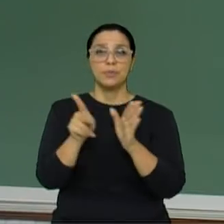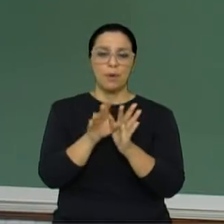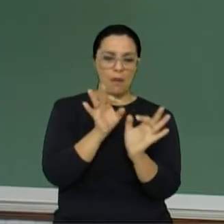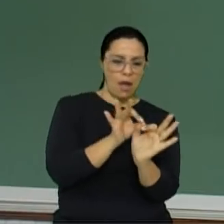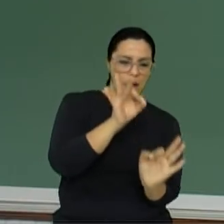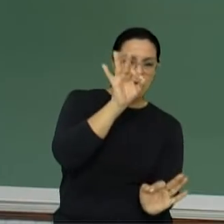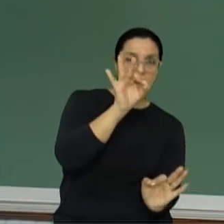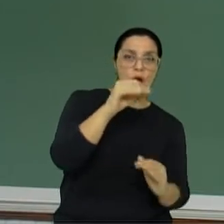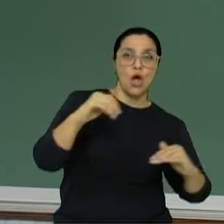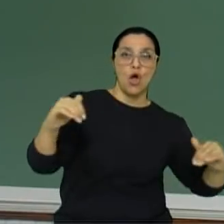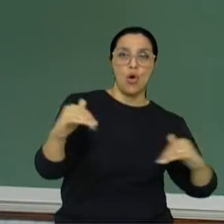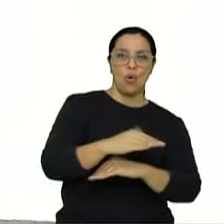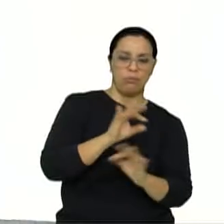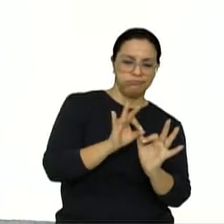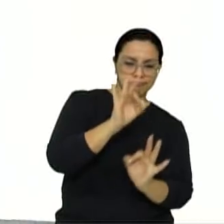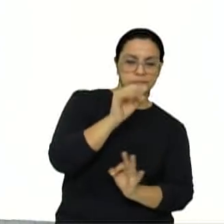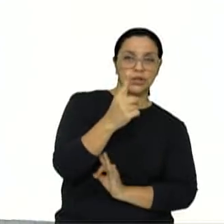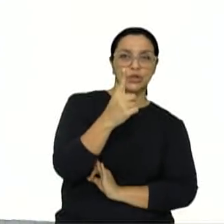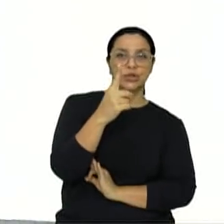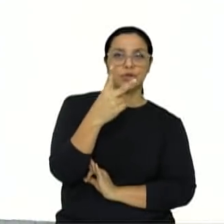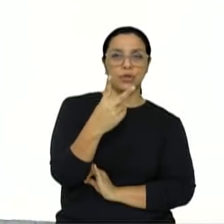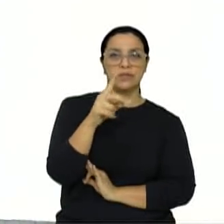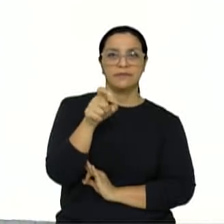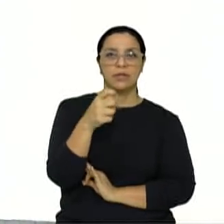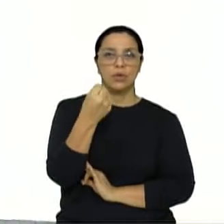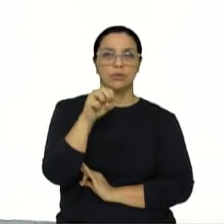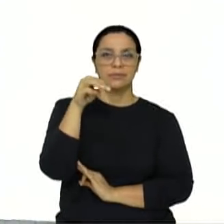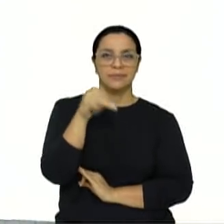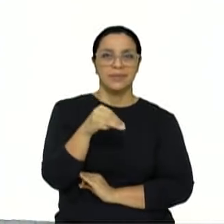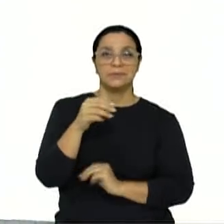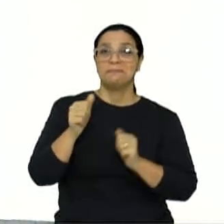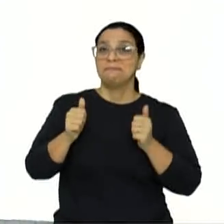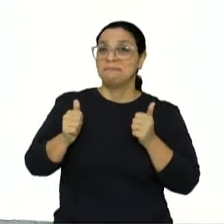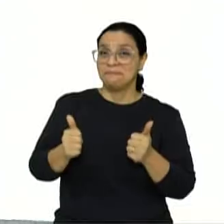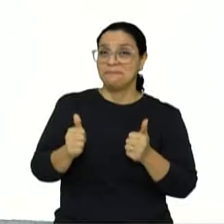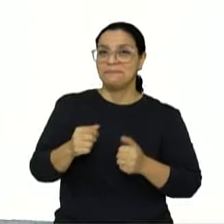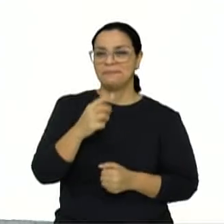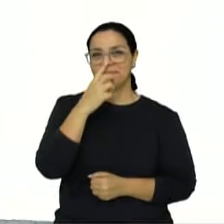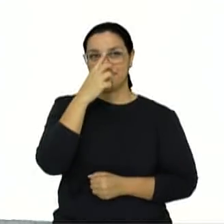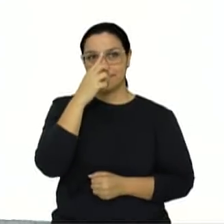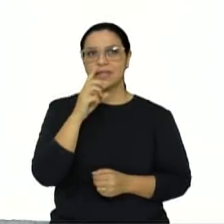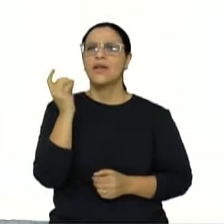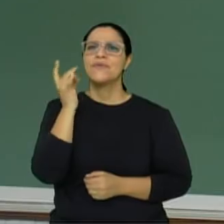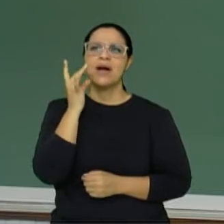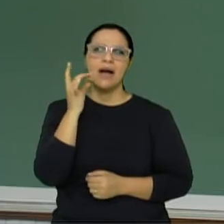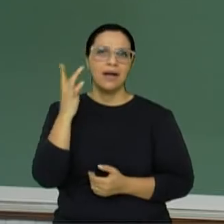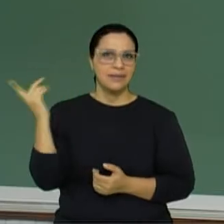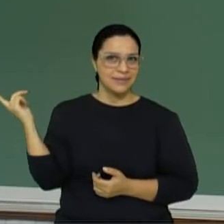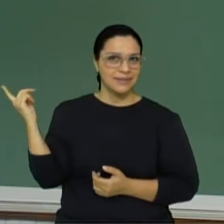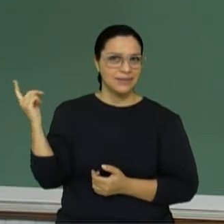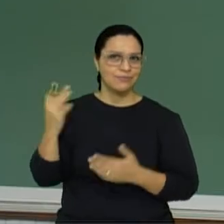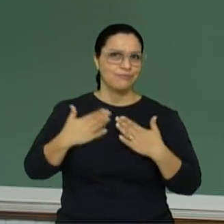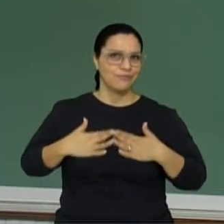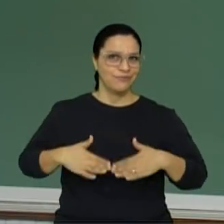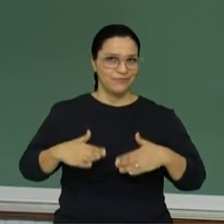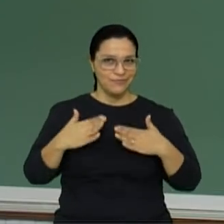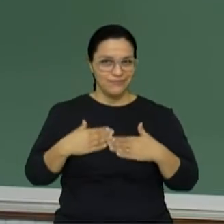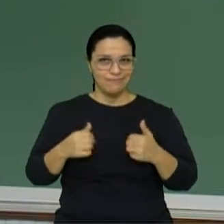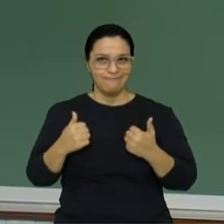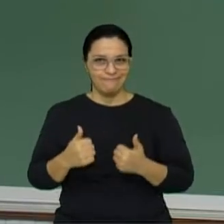largura da rua é exatamente 12,8 metros, ok? Fácil, tranquilinho,